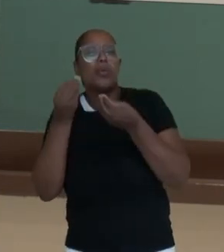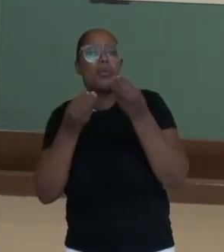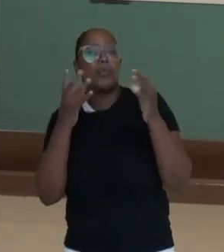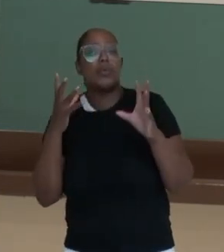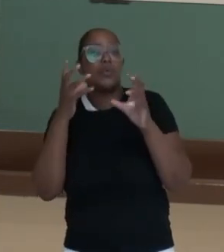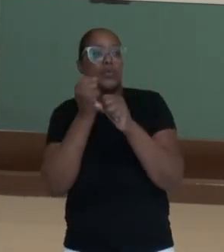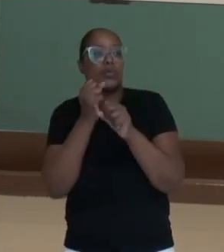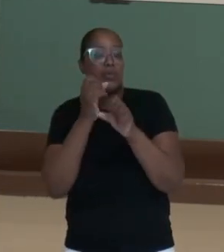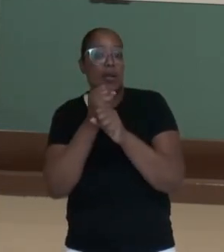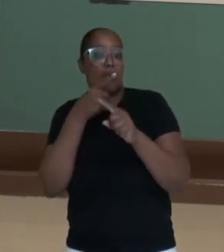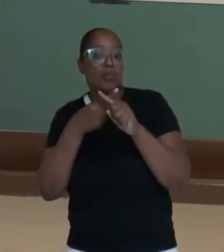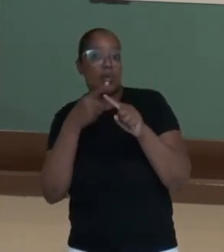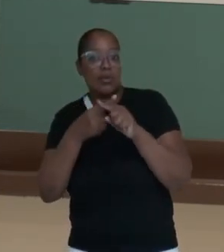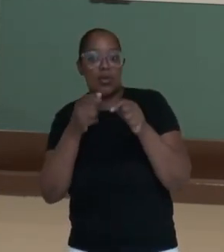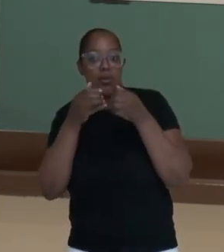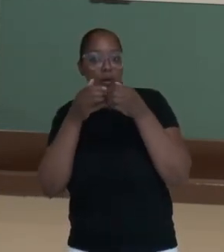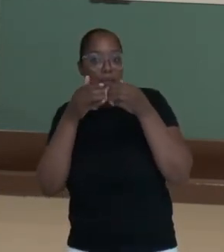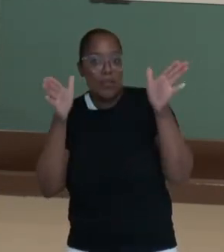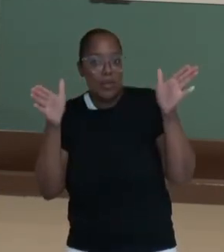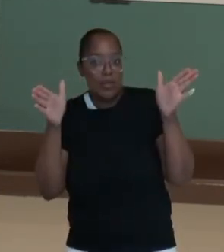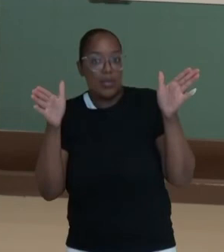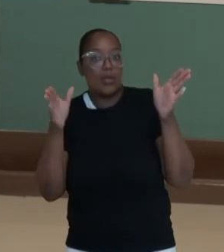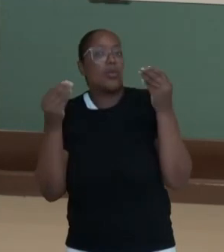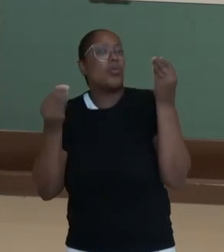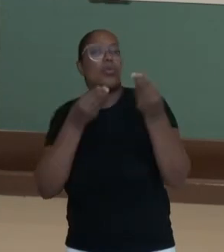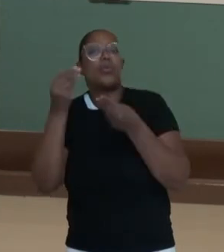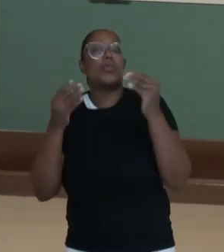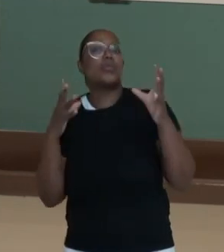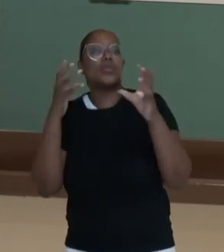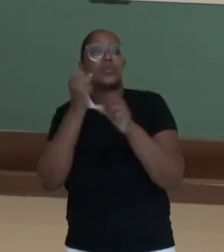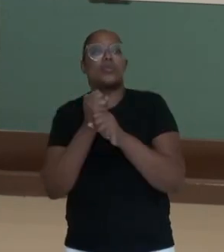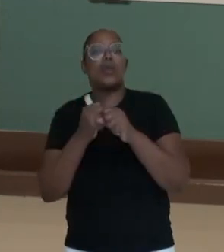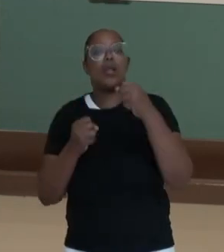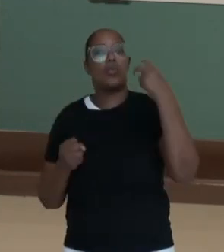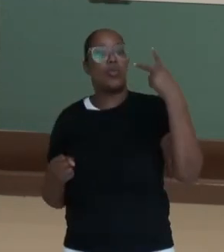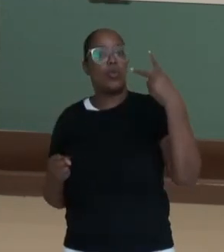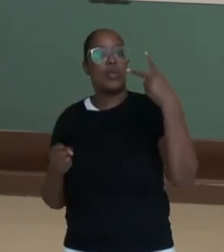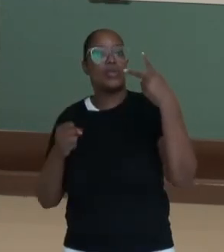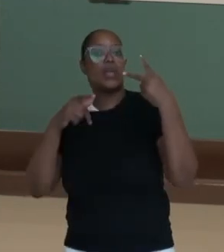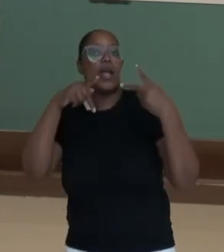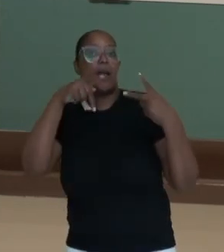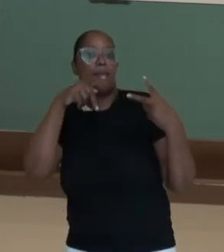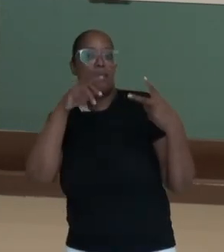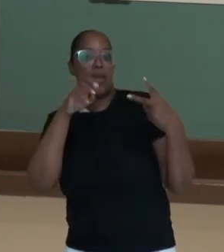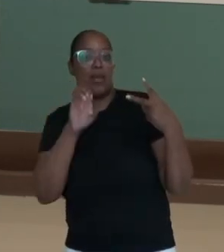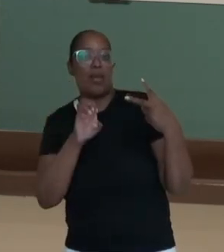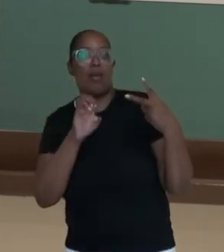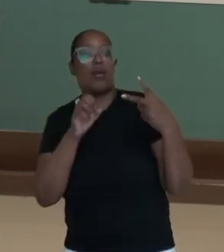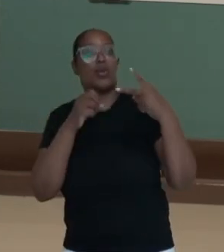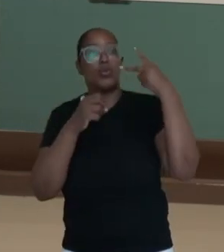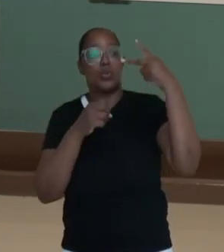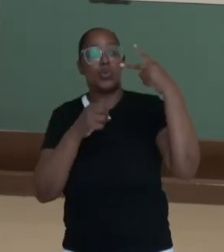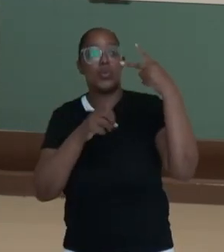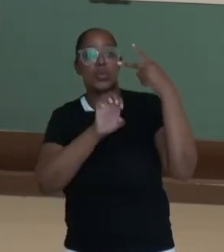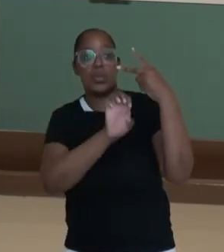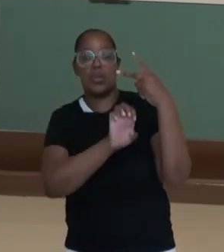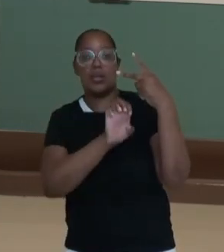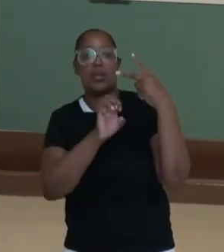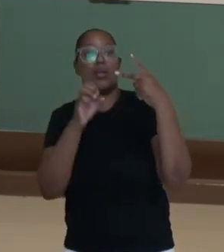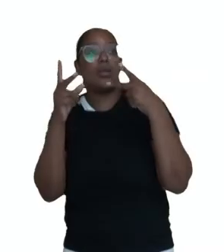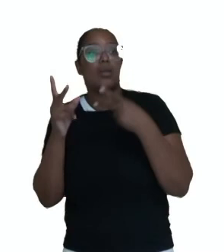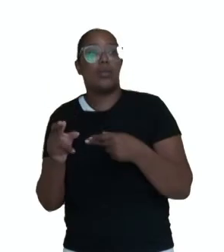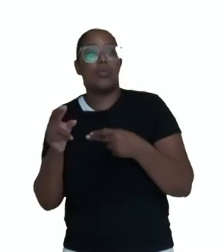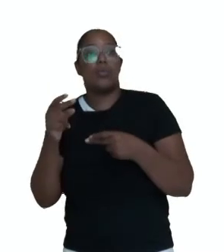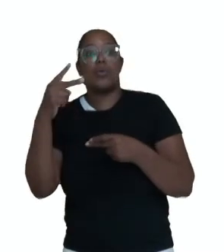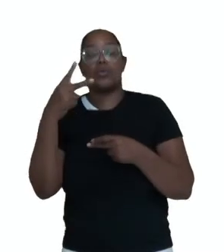a circunferência aqui. Como é que eu calculo mesmo? 2πr. Ou seja, este lado vale 2πr e